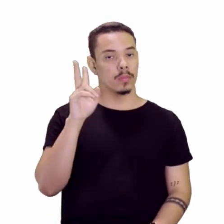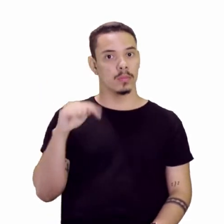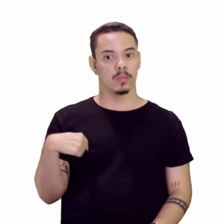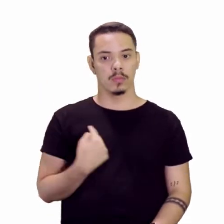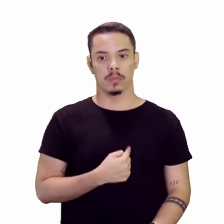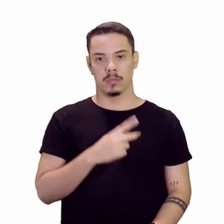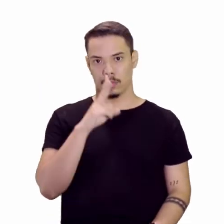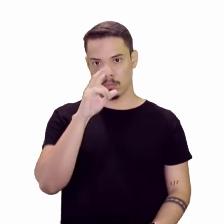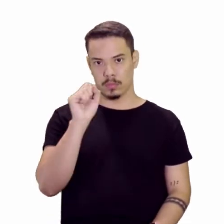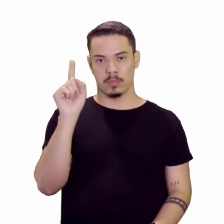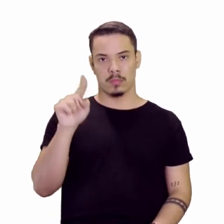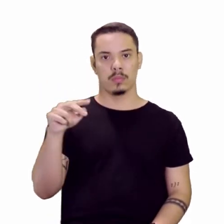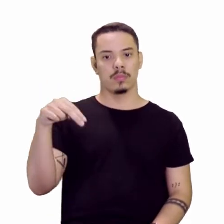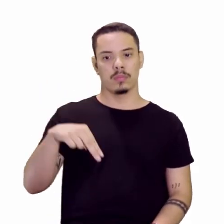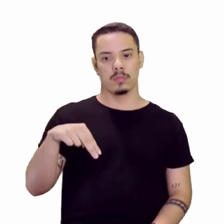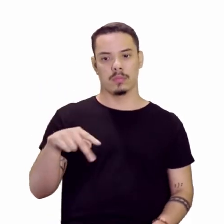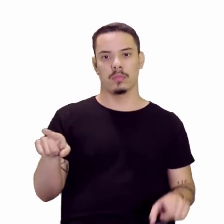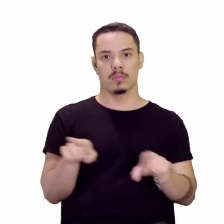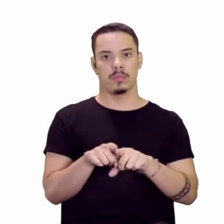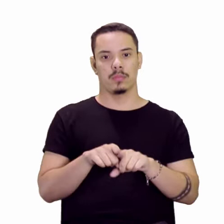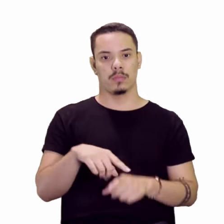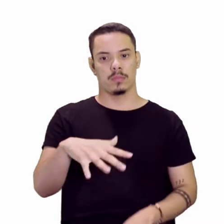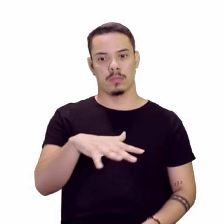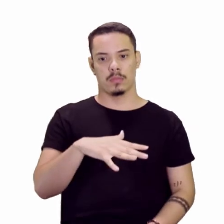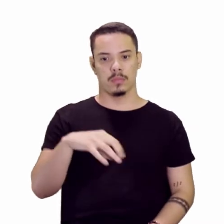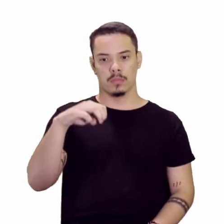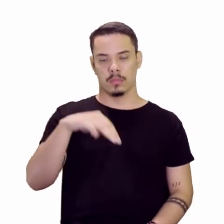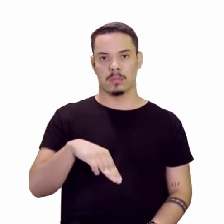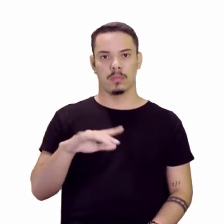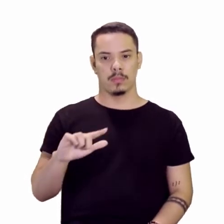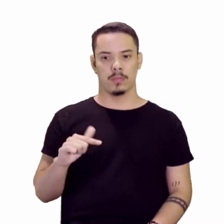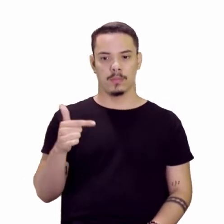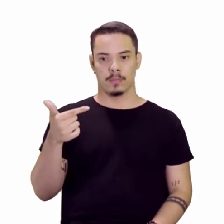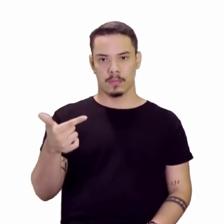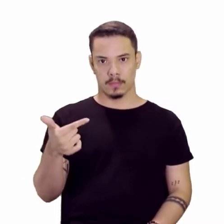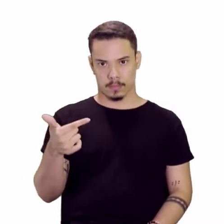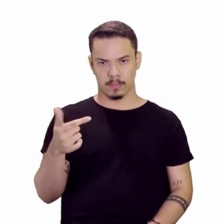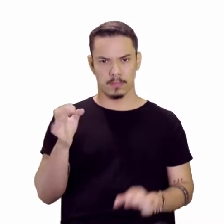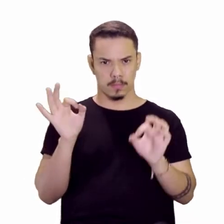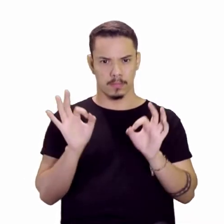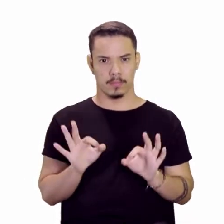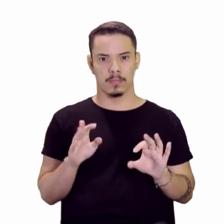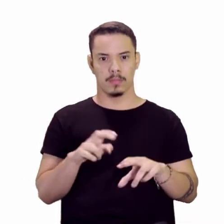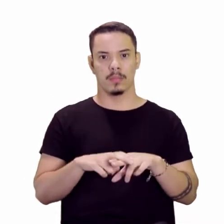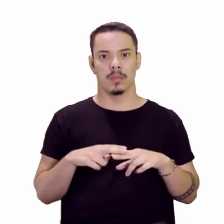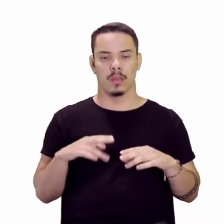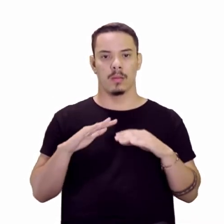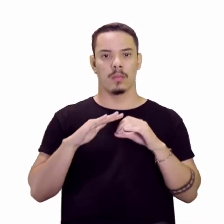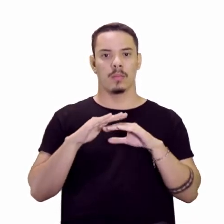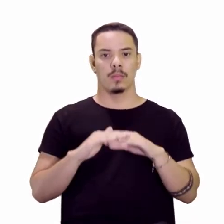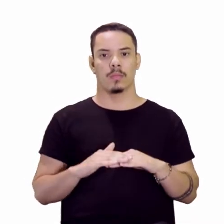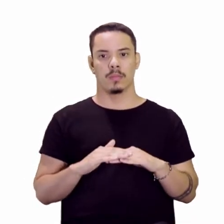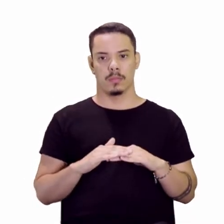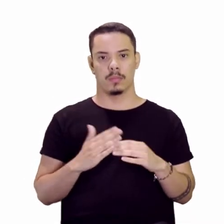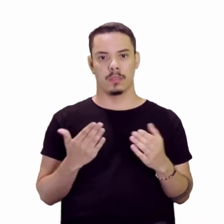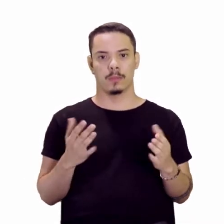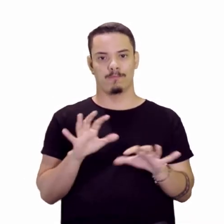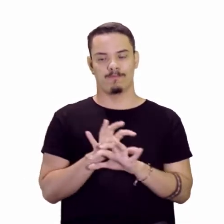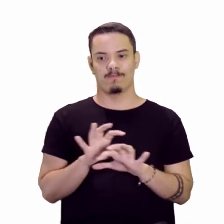força é em Newton, a nossa área, Metros quadrados. metros quadrados, certo? Então tem uma pressão de Newton por metro